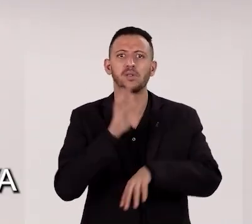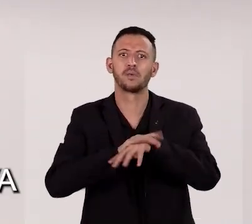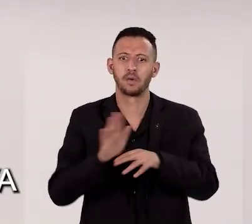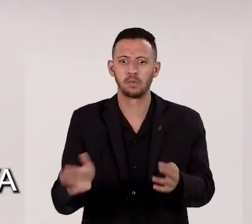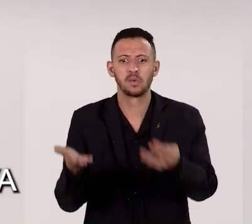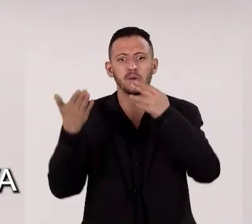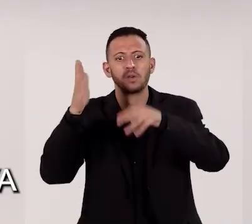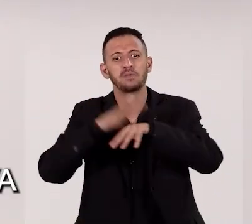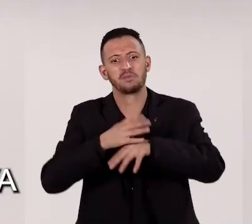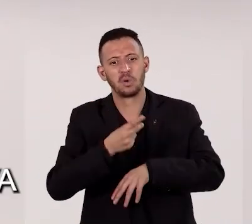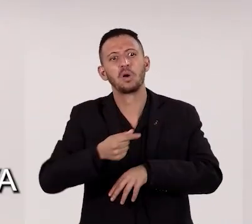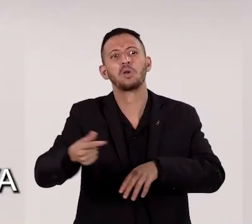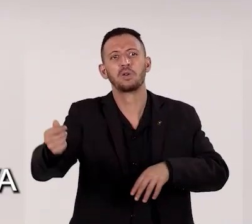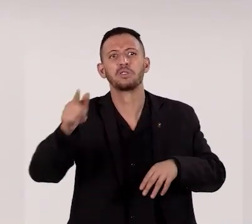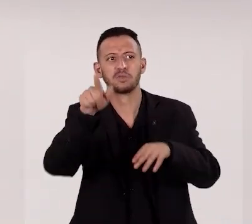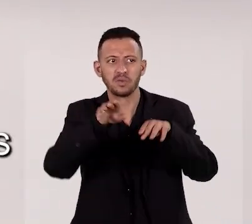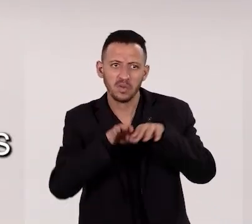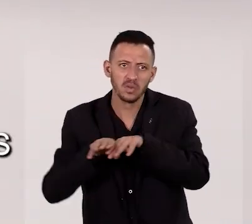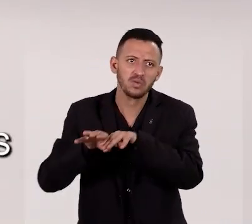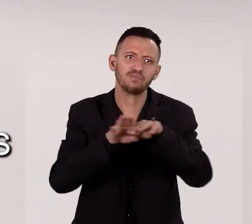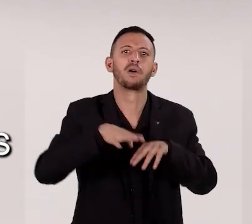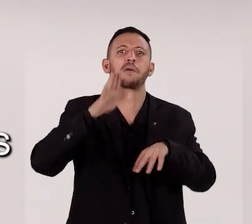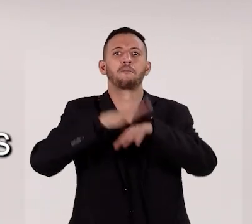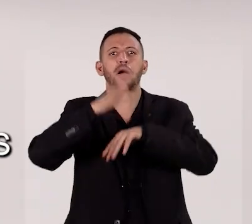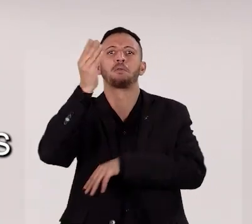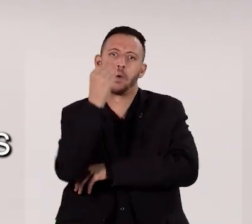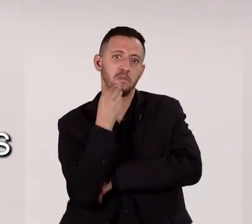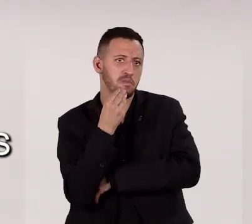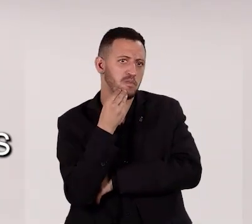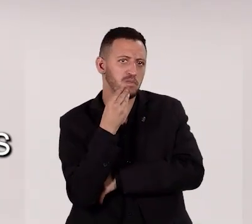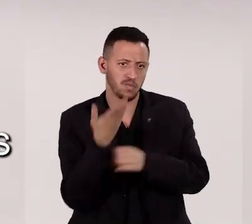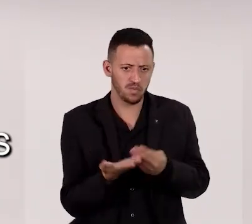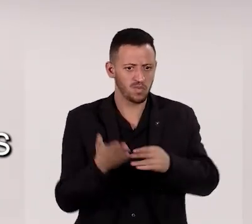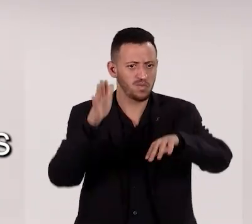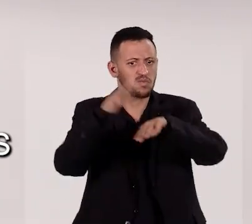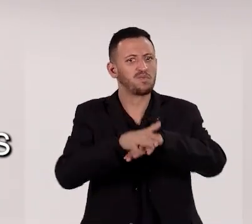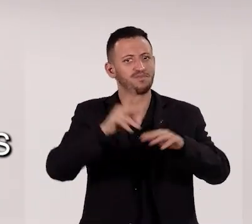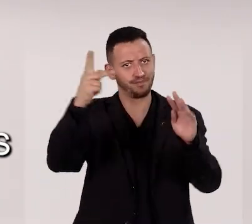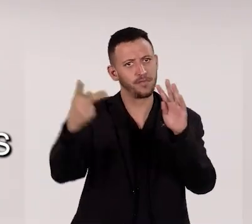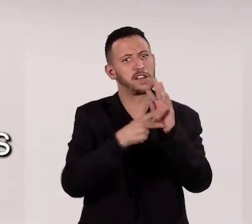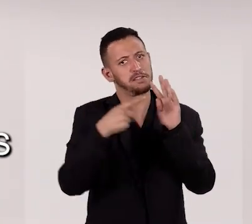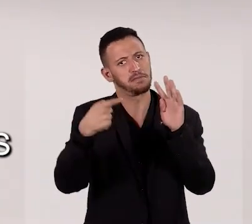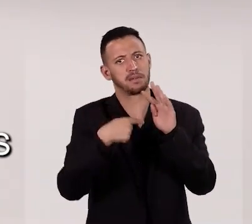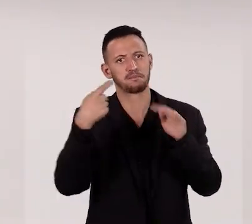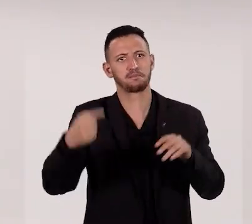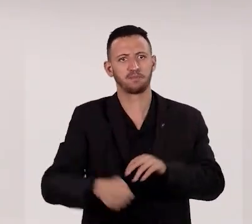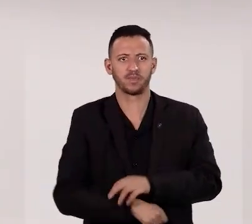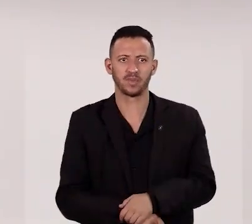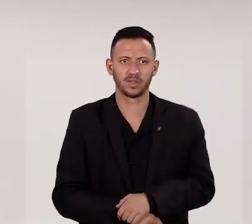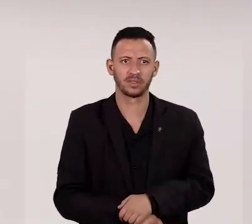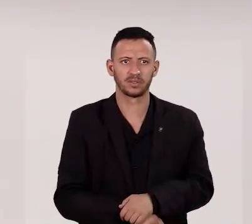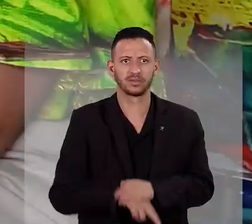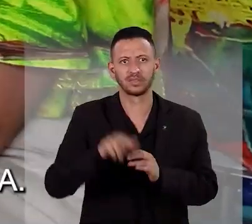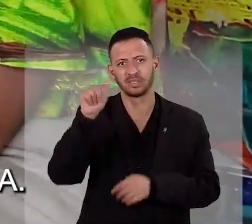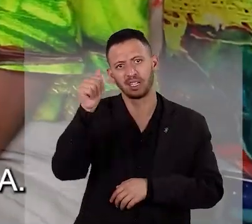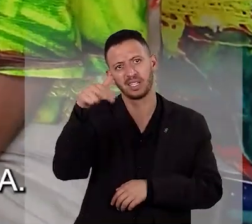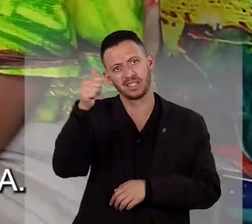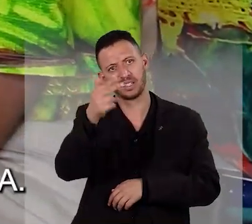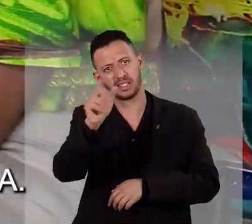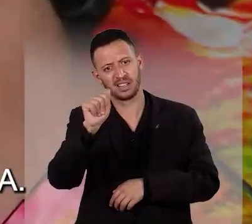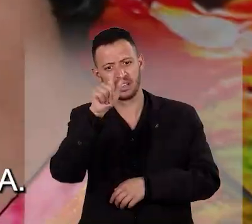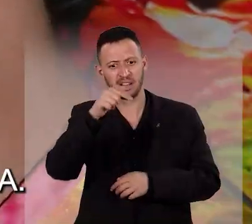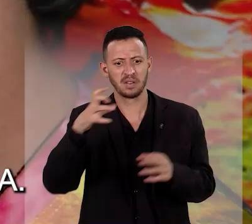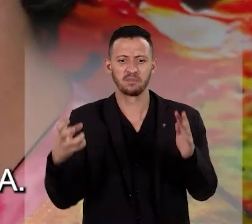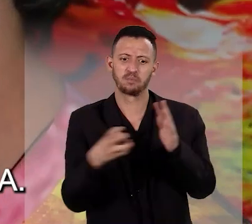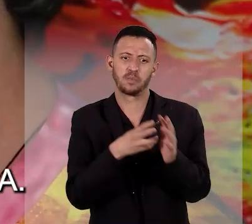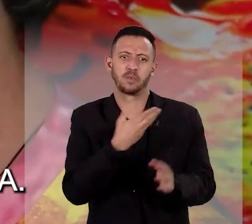para que haja promoção efetiva de igualdade de oportunidades e a inclusão de fato. Ana